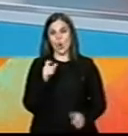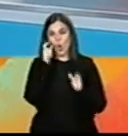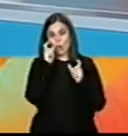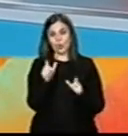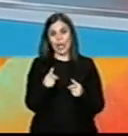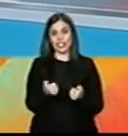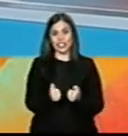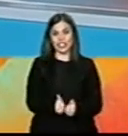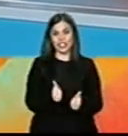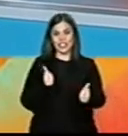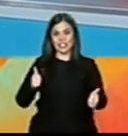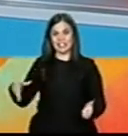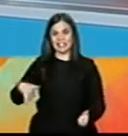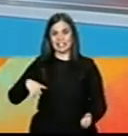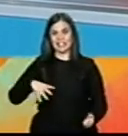Não é nada, deve ser aqui já.